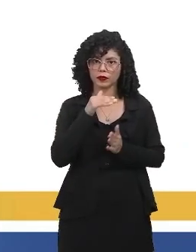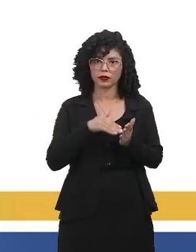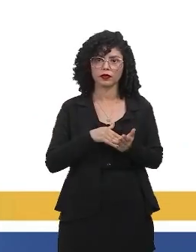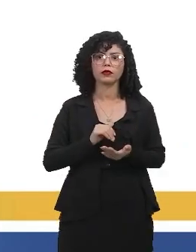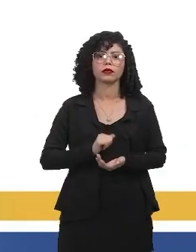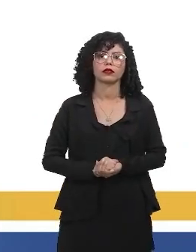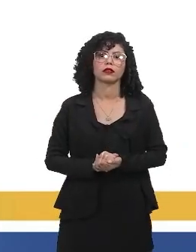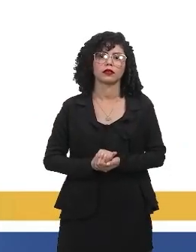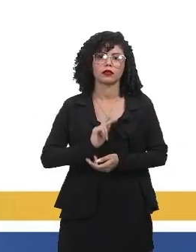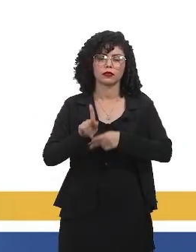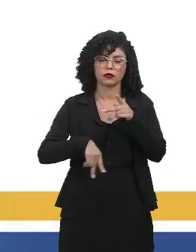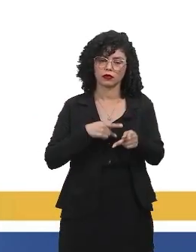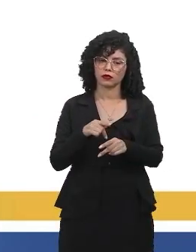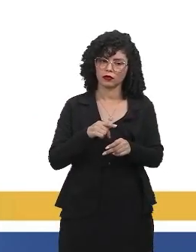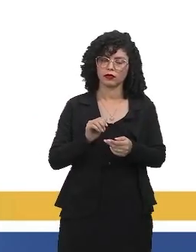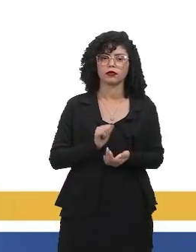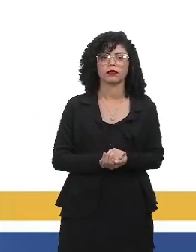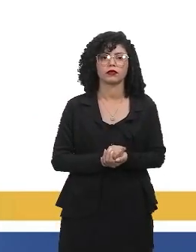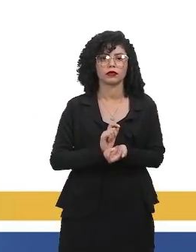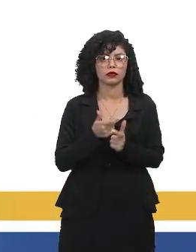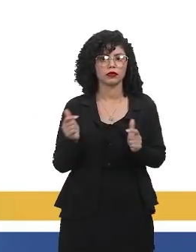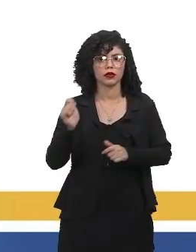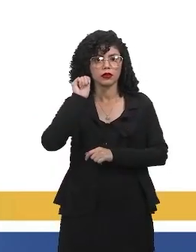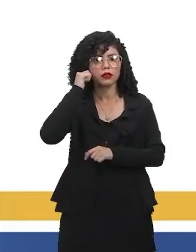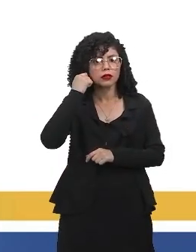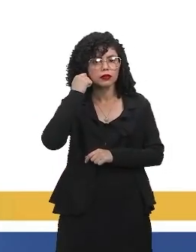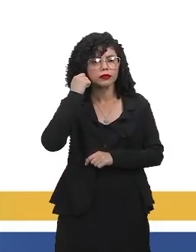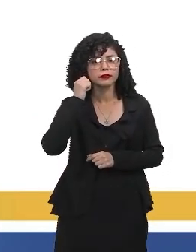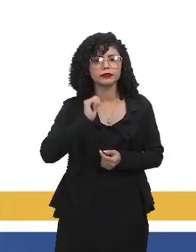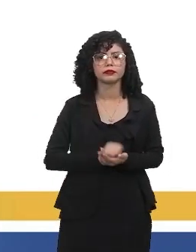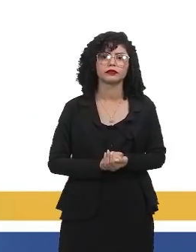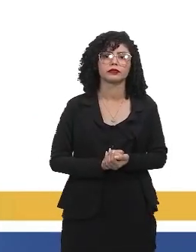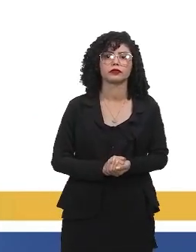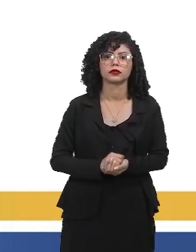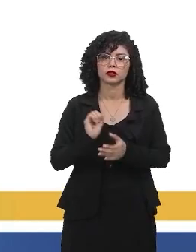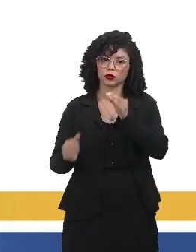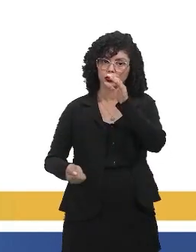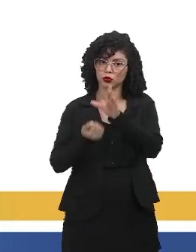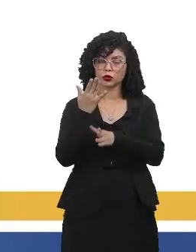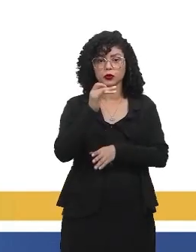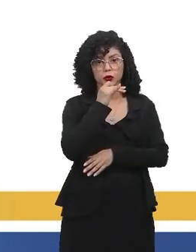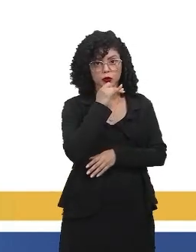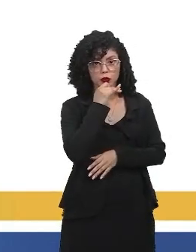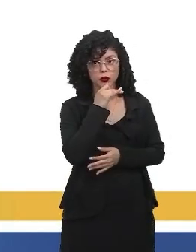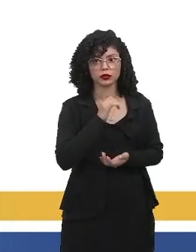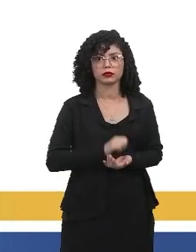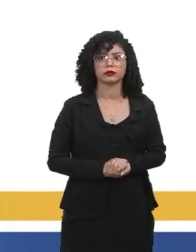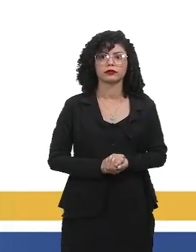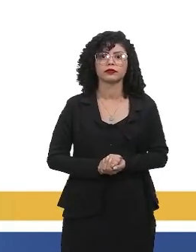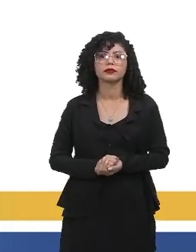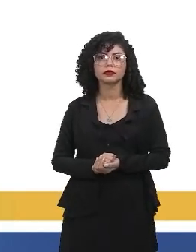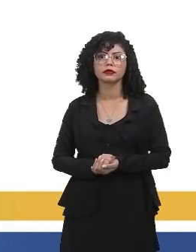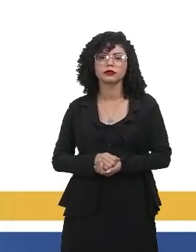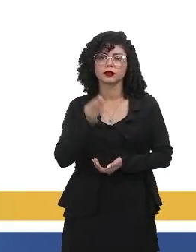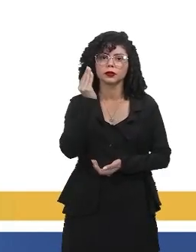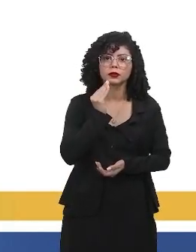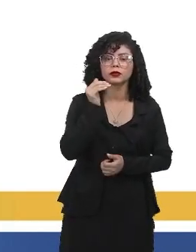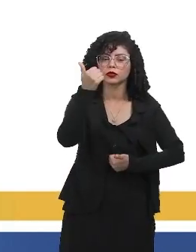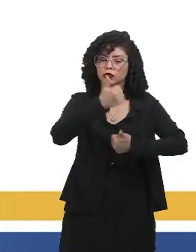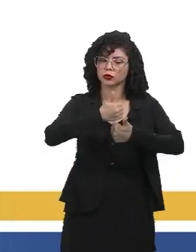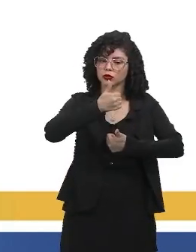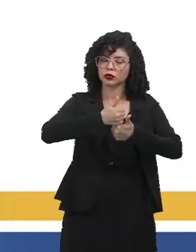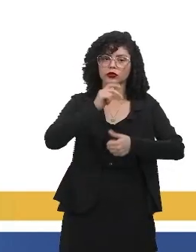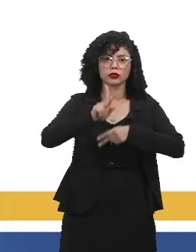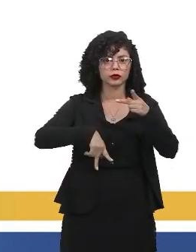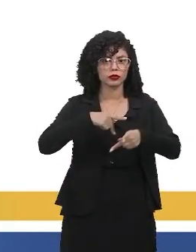uma população majoritariamente negra. Isso vai dar origem, por exemplo, uma tentativa de substituição